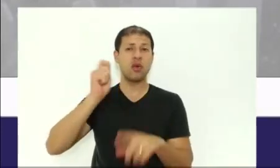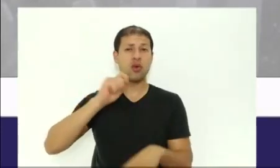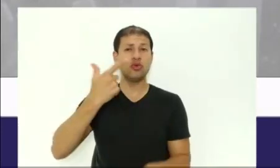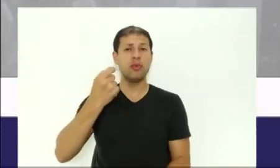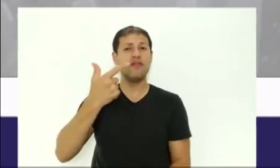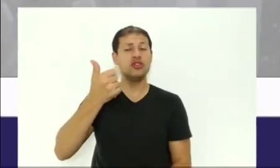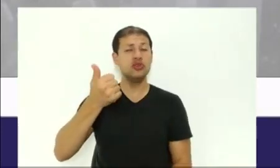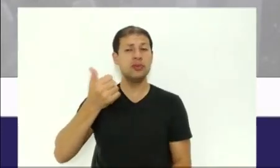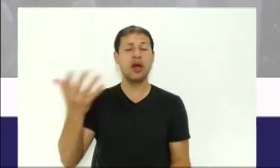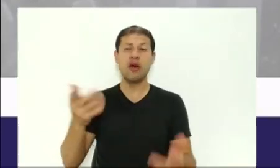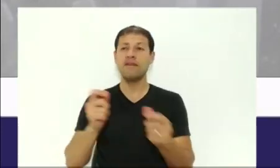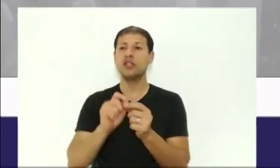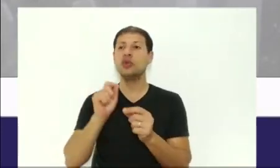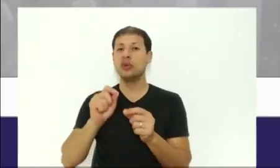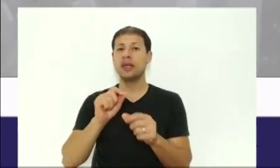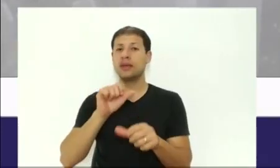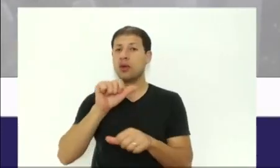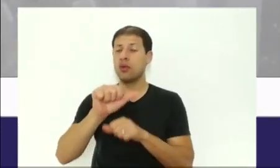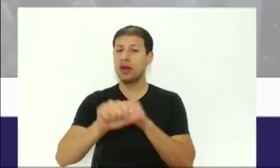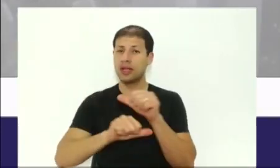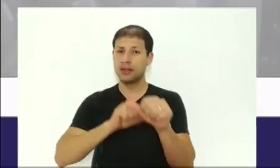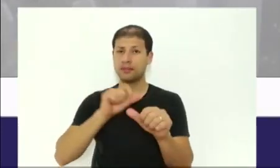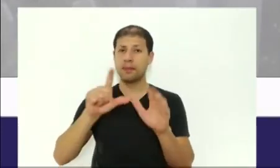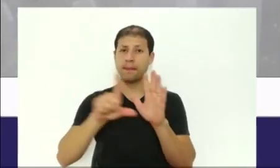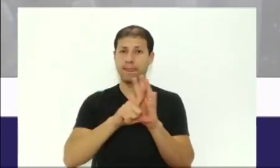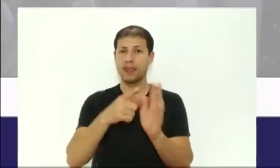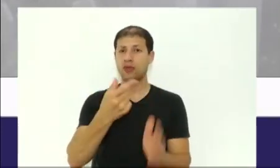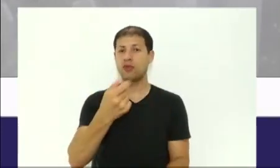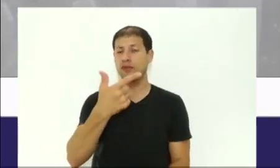é alterando essa lei de 2021.